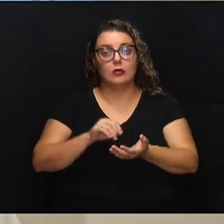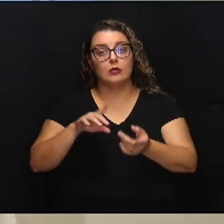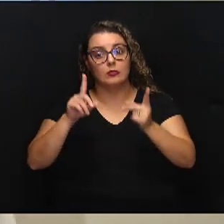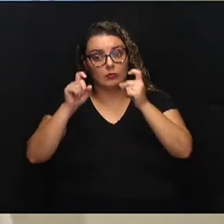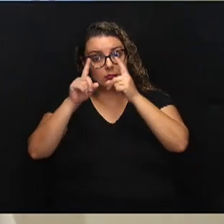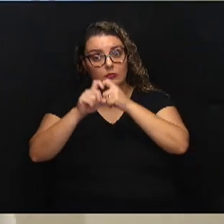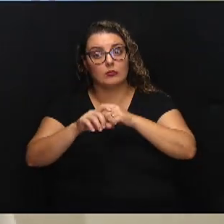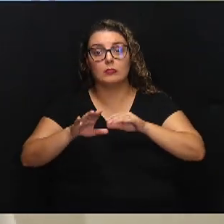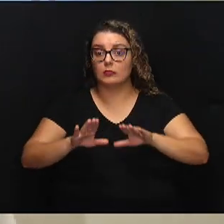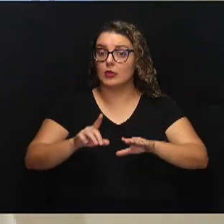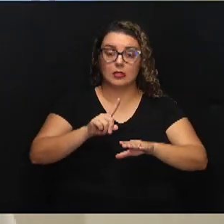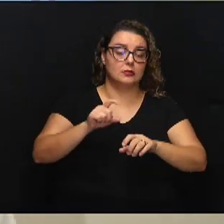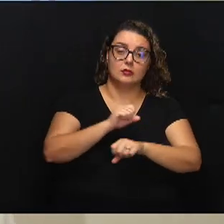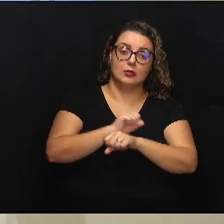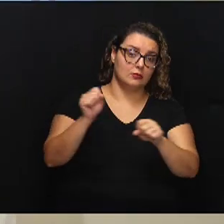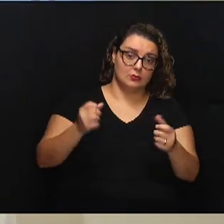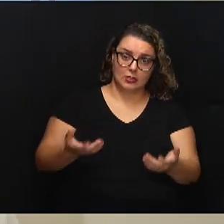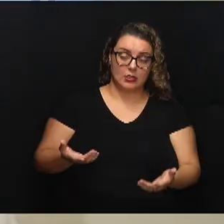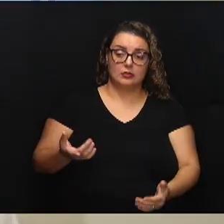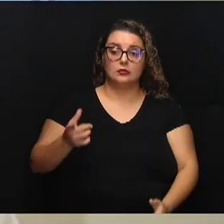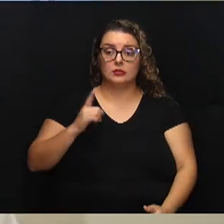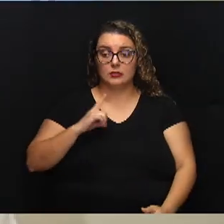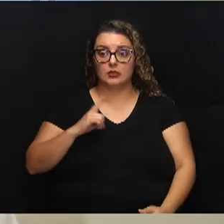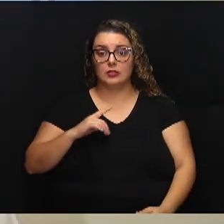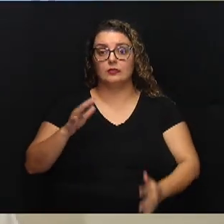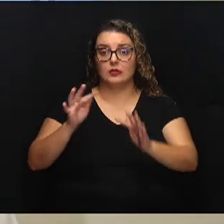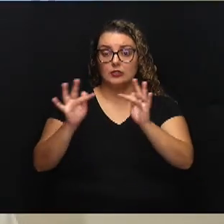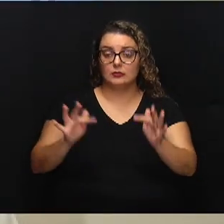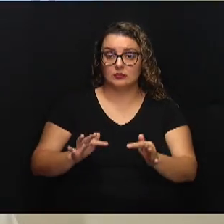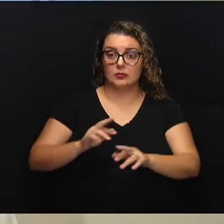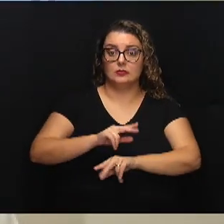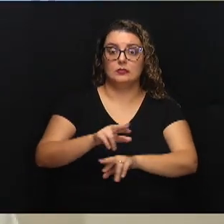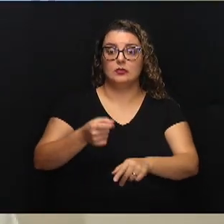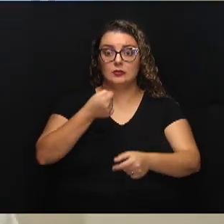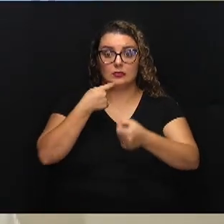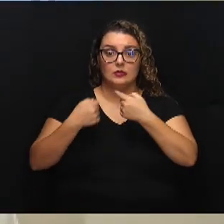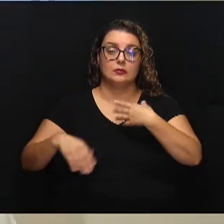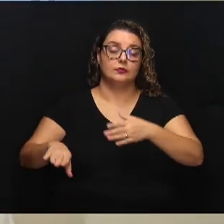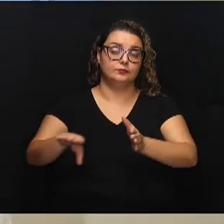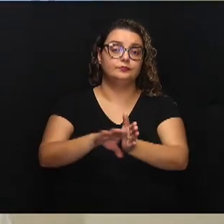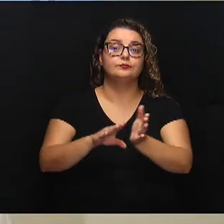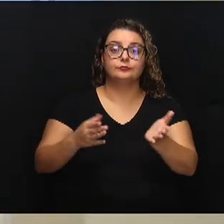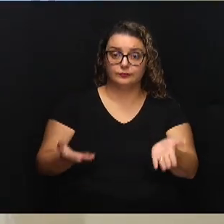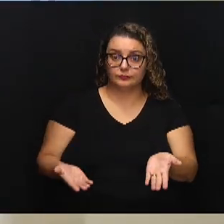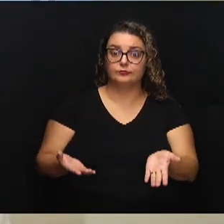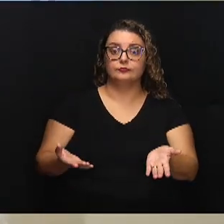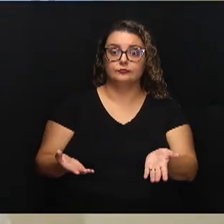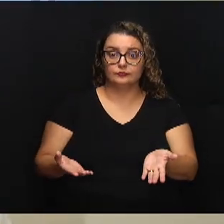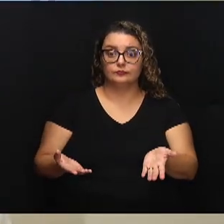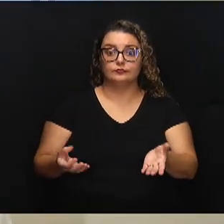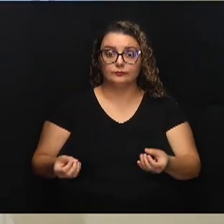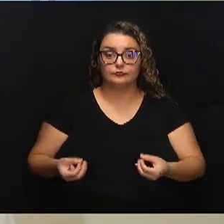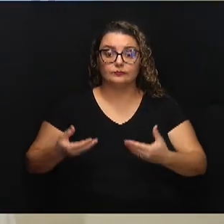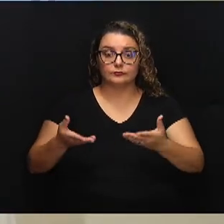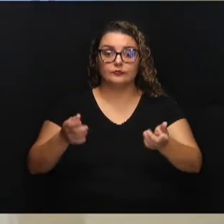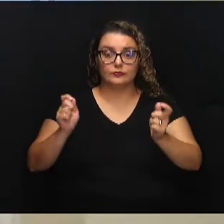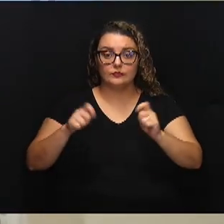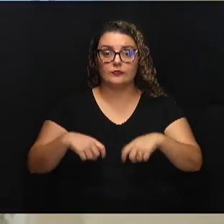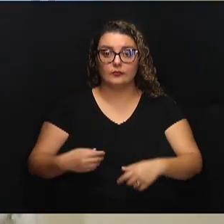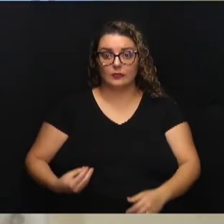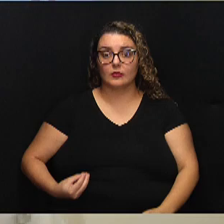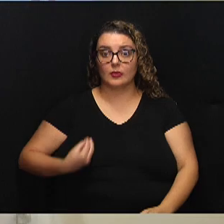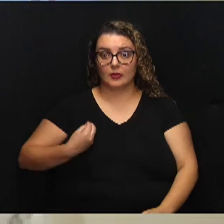difícil, mas não é impossível. A gente tem, felizmente, muitas medicações vindo e trazendo aí essa possibilidade